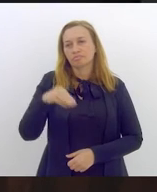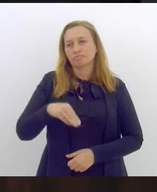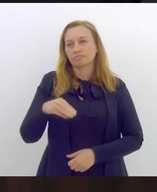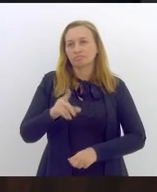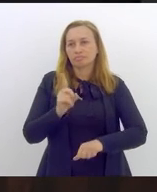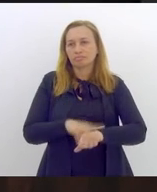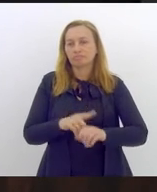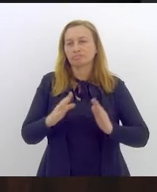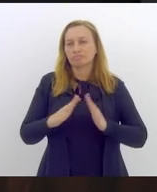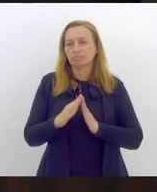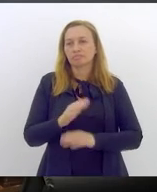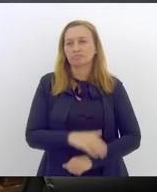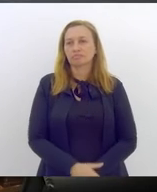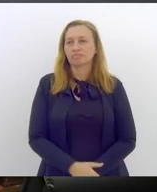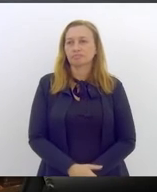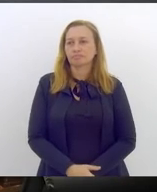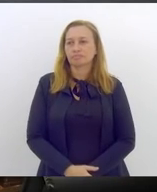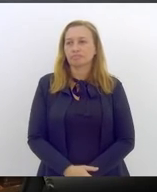minutos